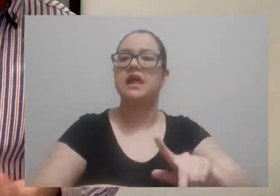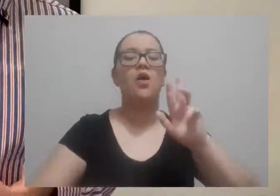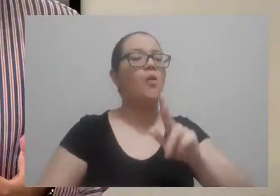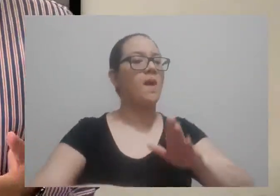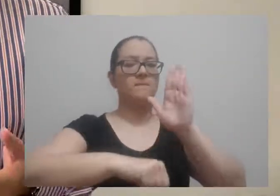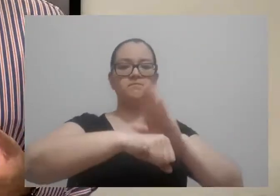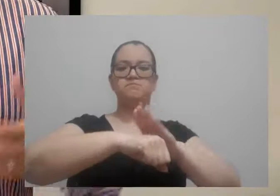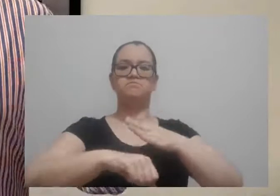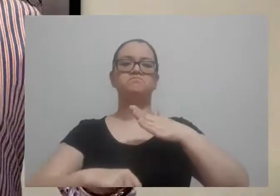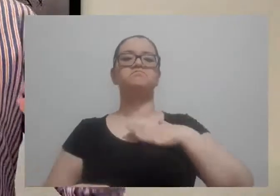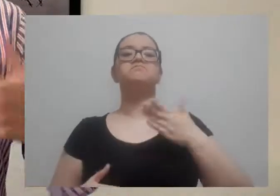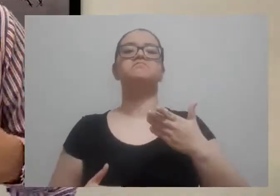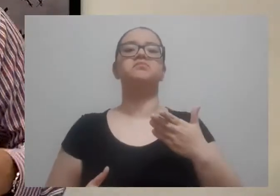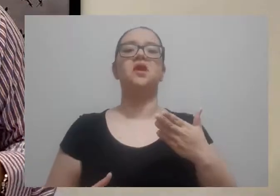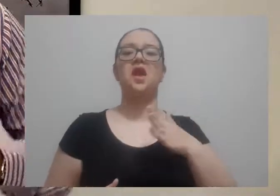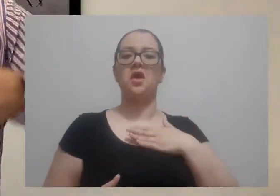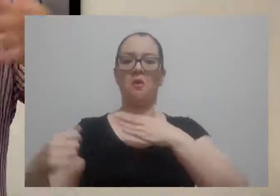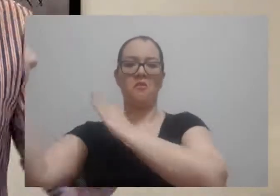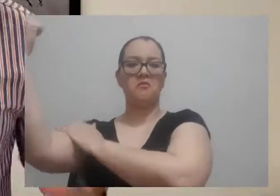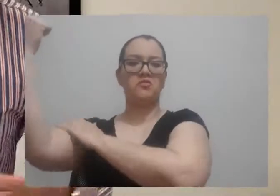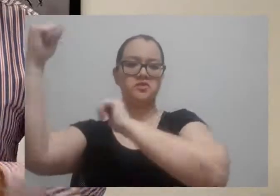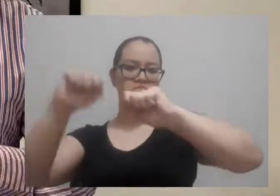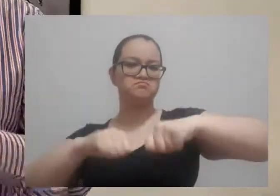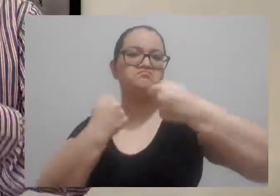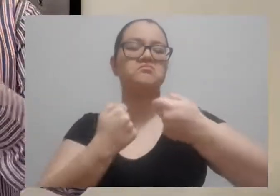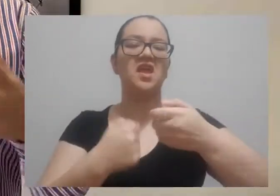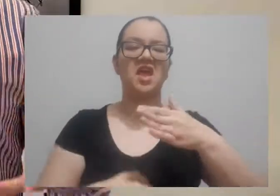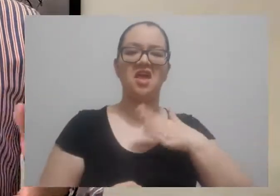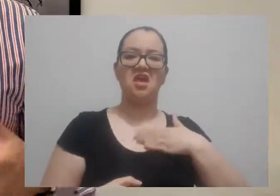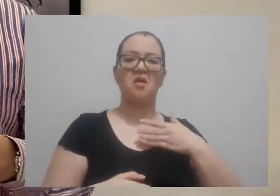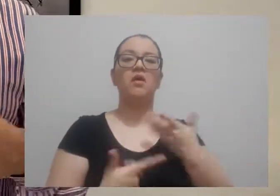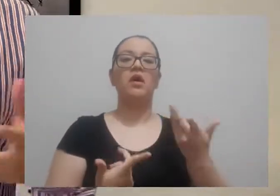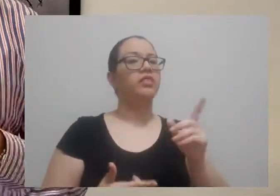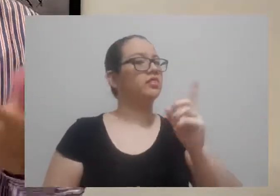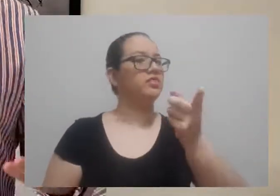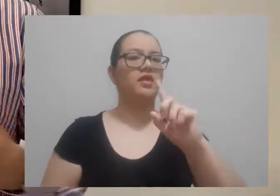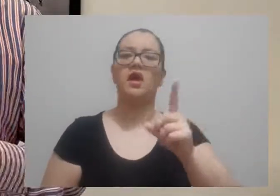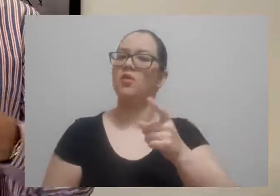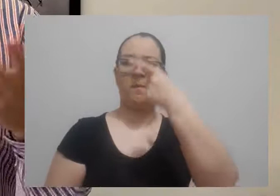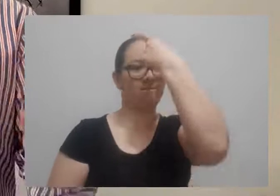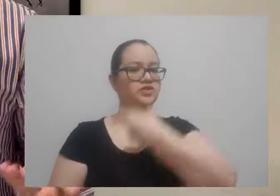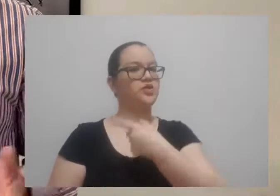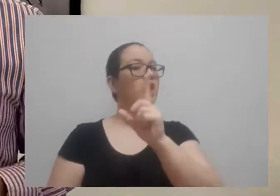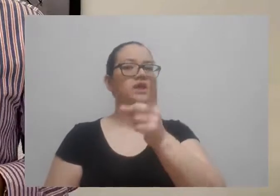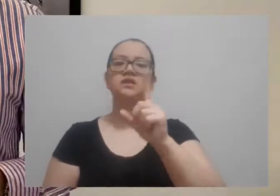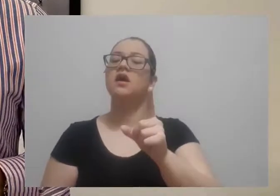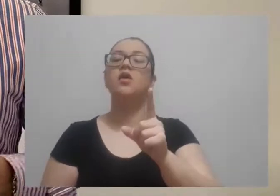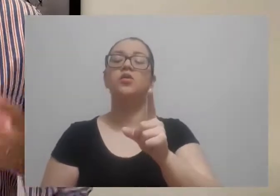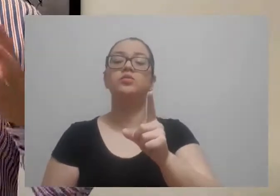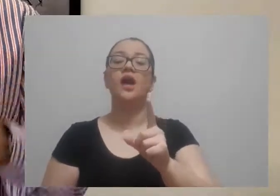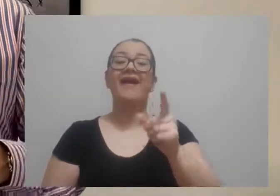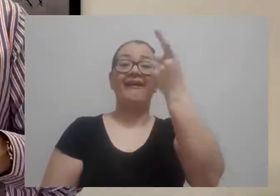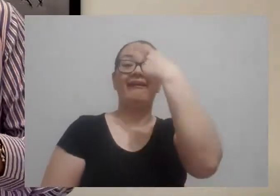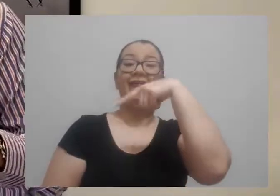nação, então não se destinava a ser aplicada por indivíduos na execução de vinganças, né, de parentes ou pessoas,